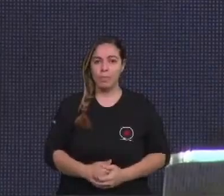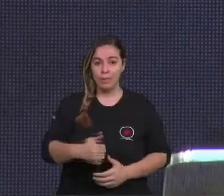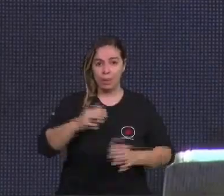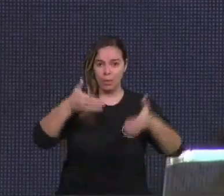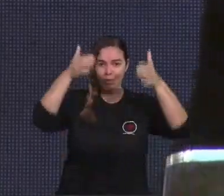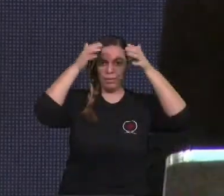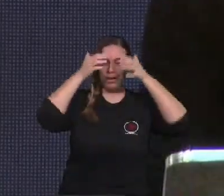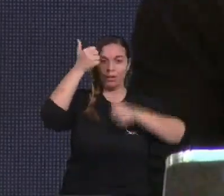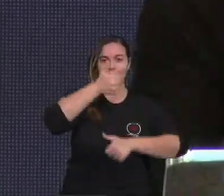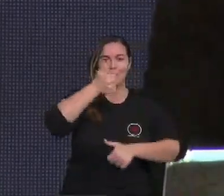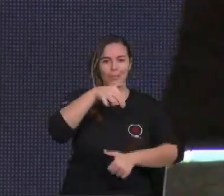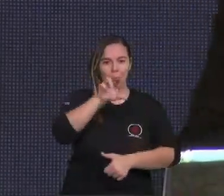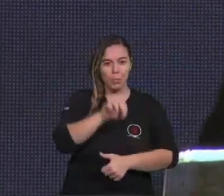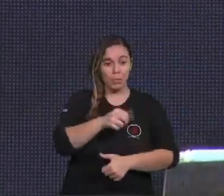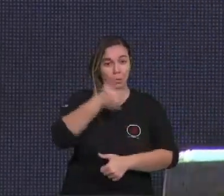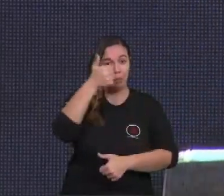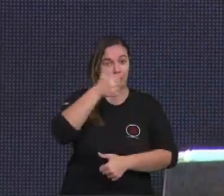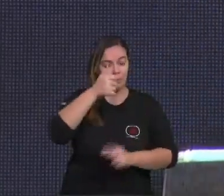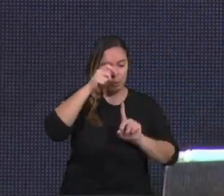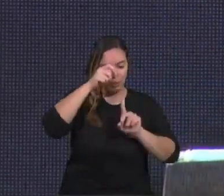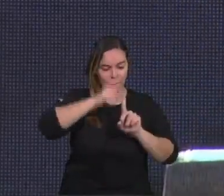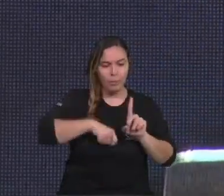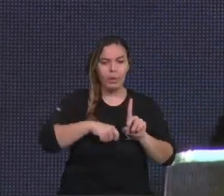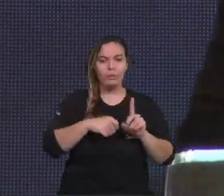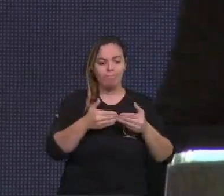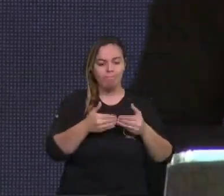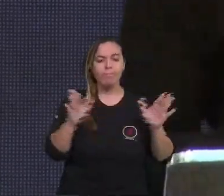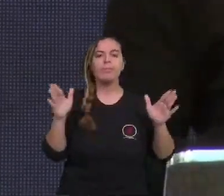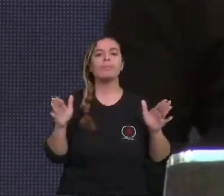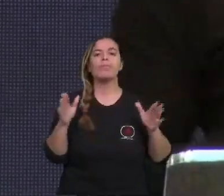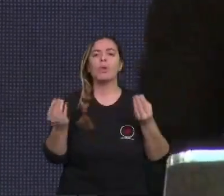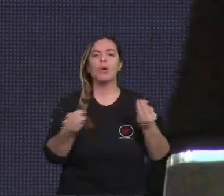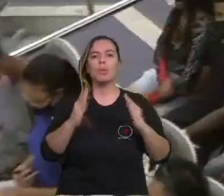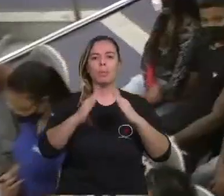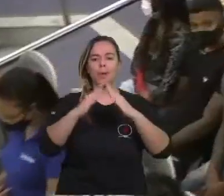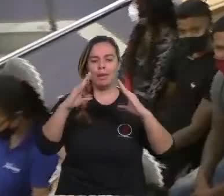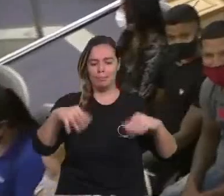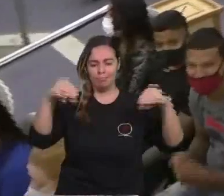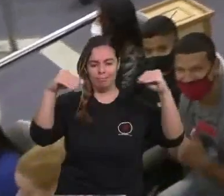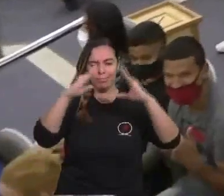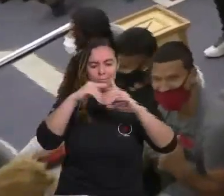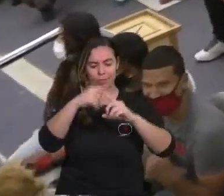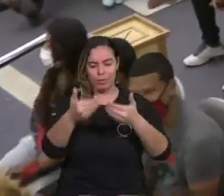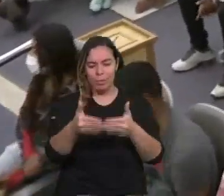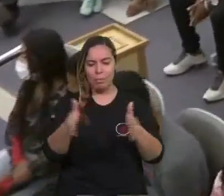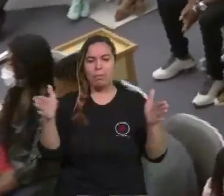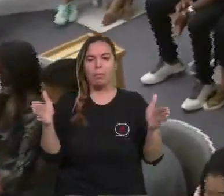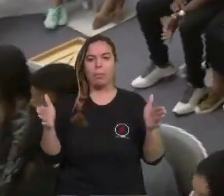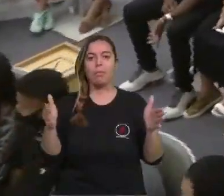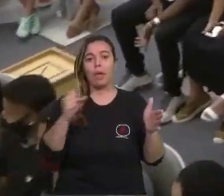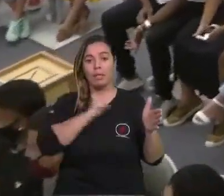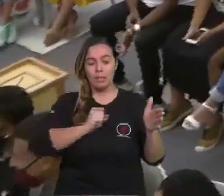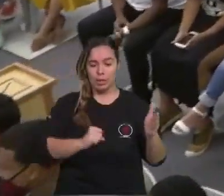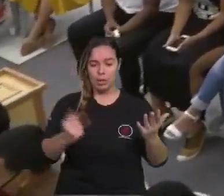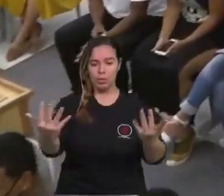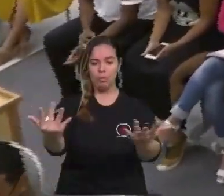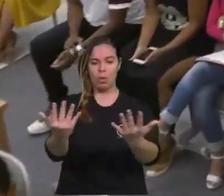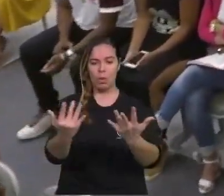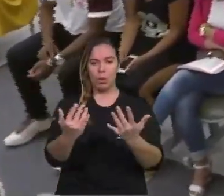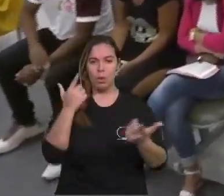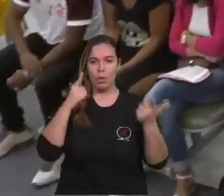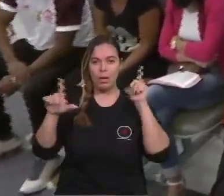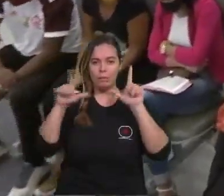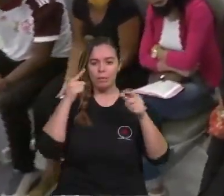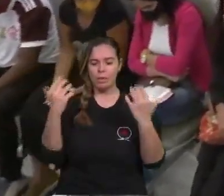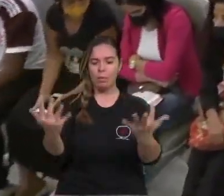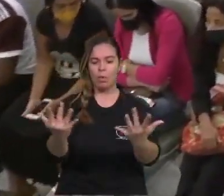ano do seu reinado, no primeiro mês, abriu as portas da casa do Senhor e as reparou, e trouxe os sacerdotes e os levitas, e os ajuntou